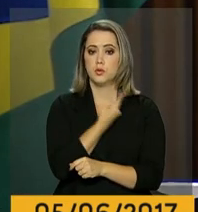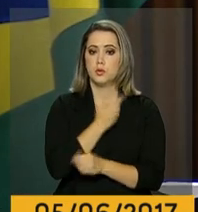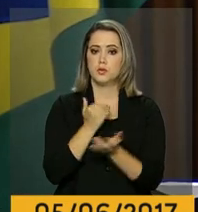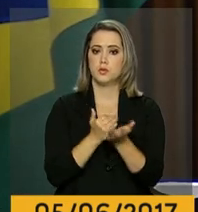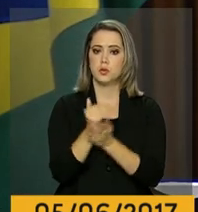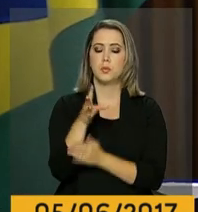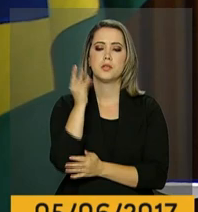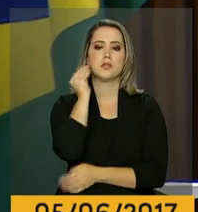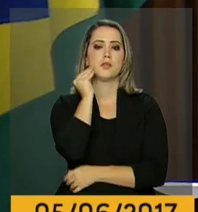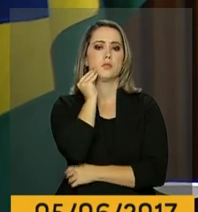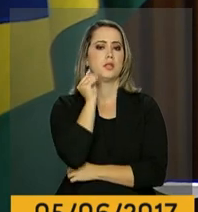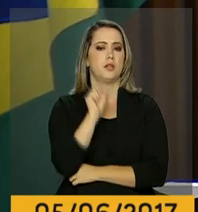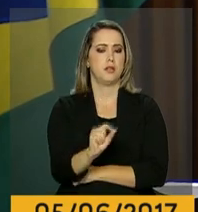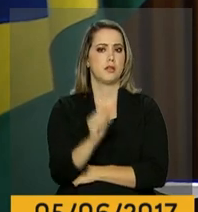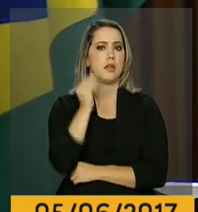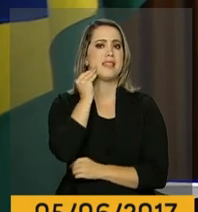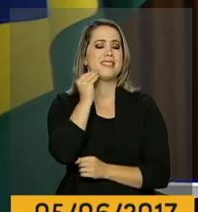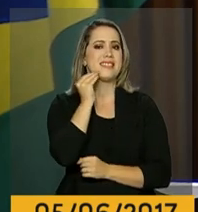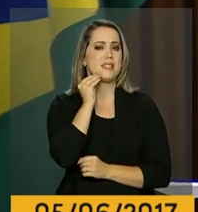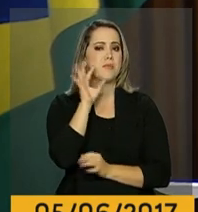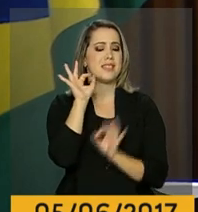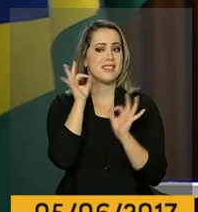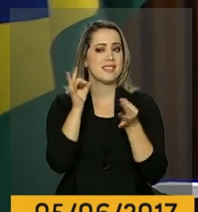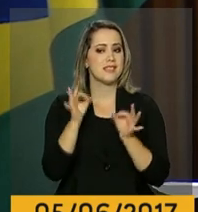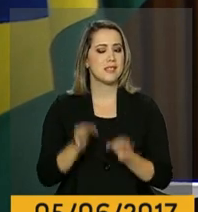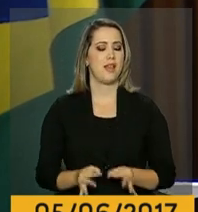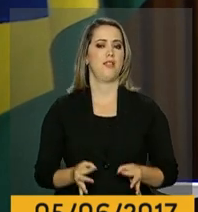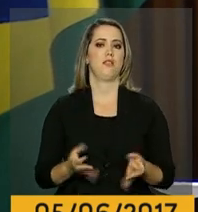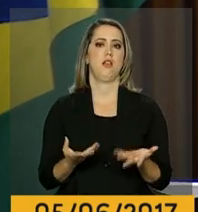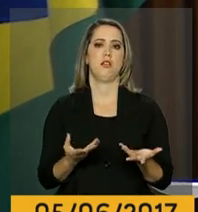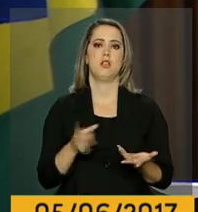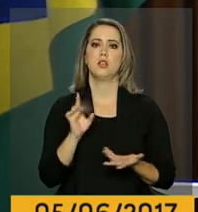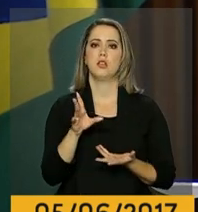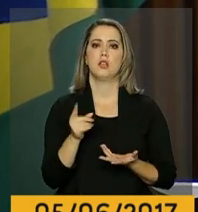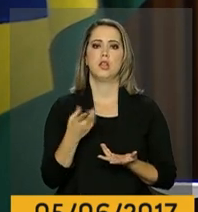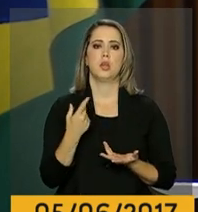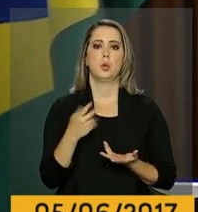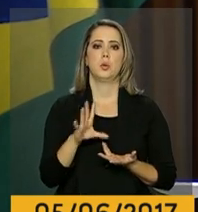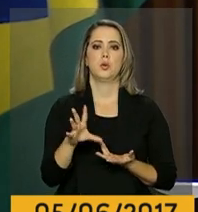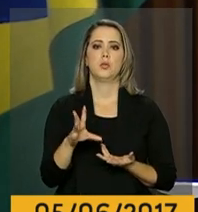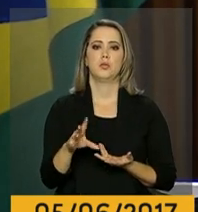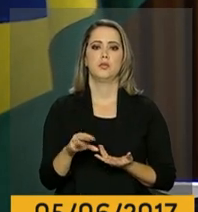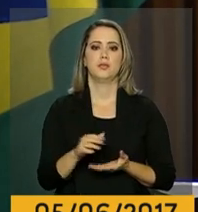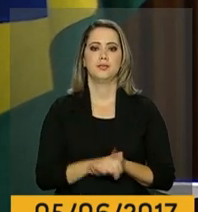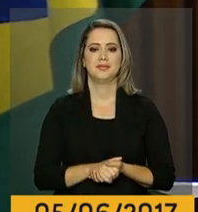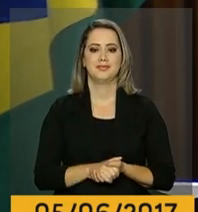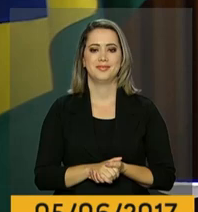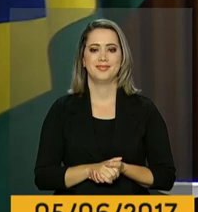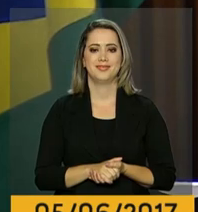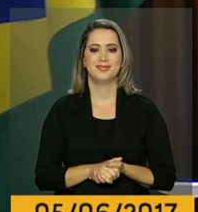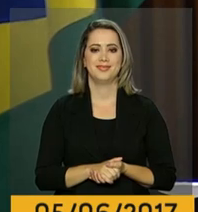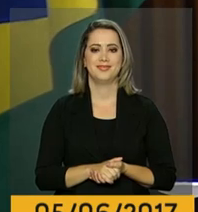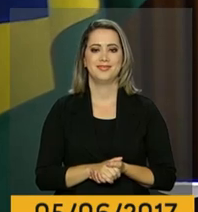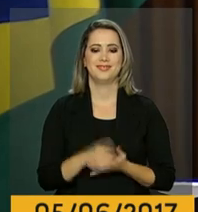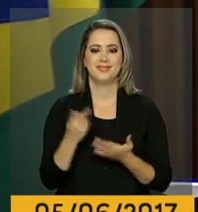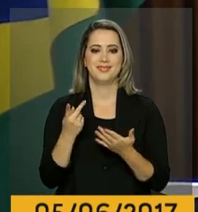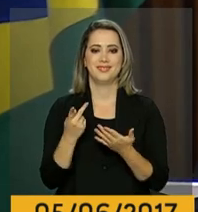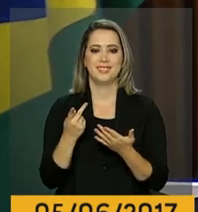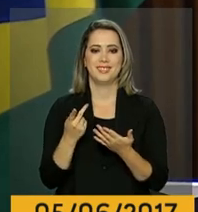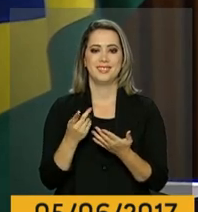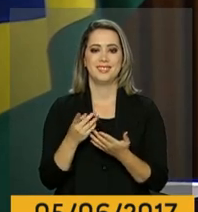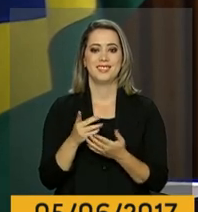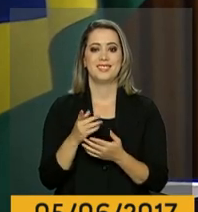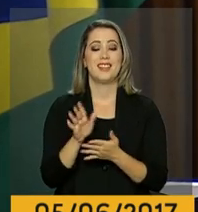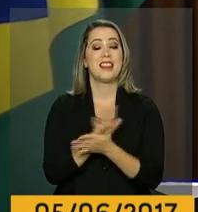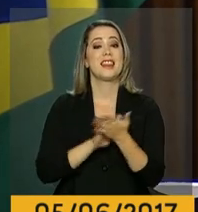experimento mas experimento muito sedimentado muito concentrado porque não será nada pir pirotécnico